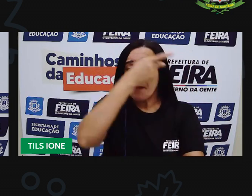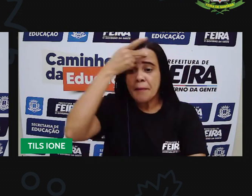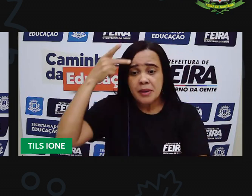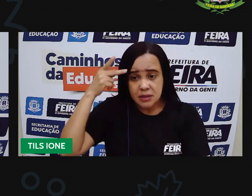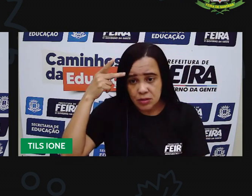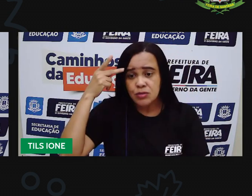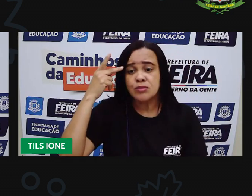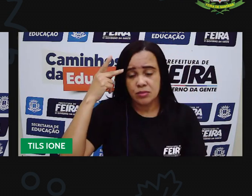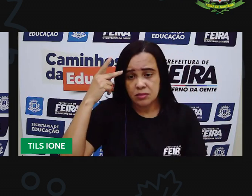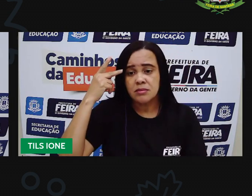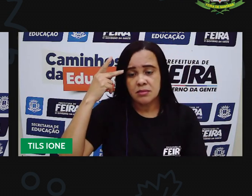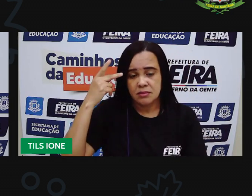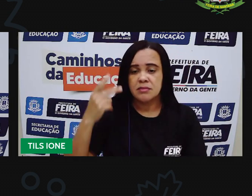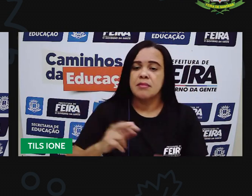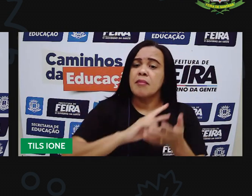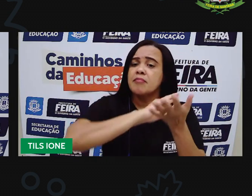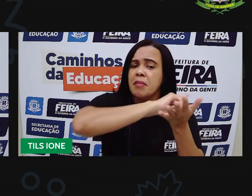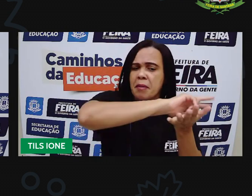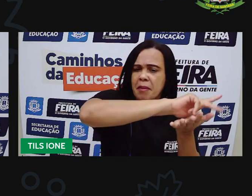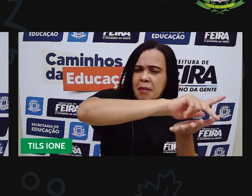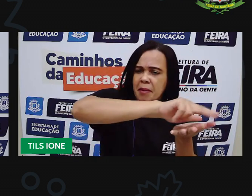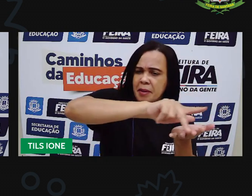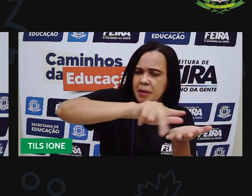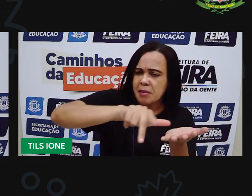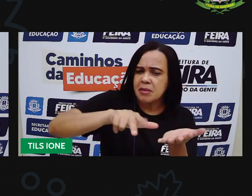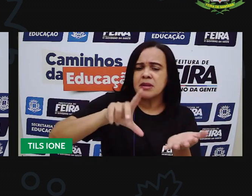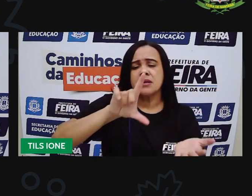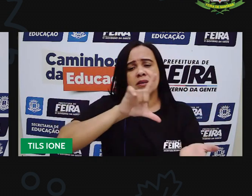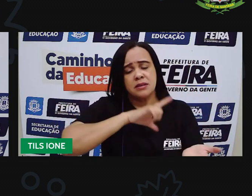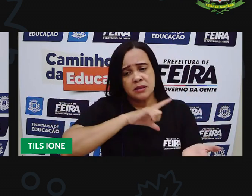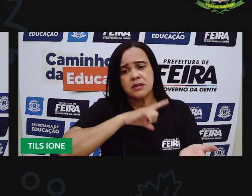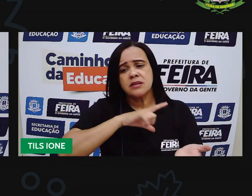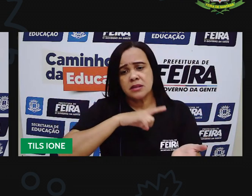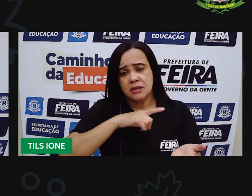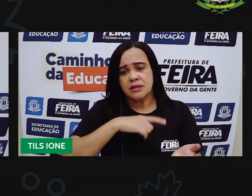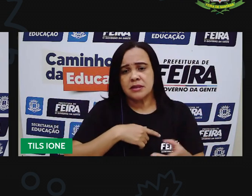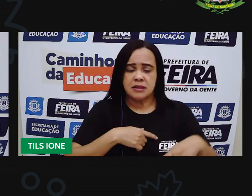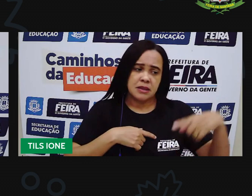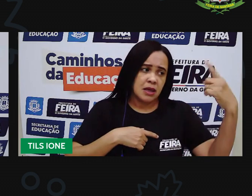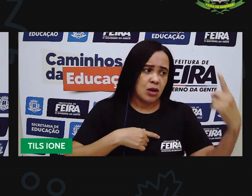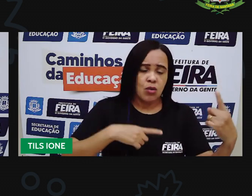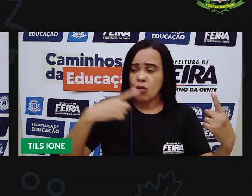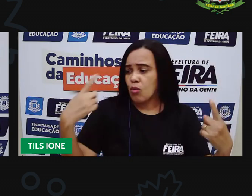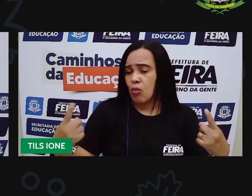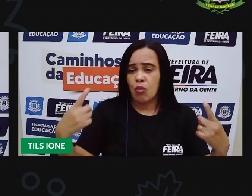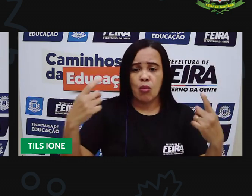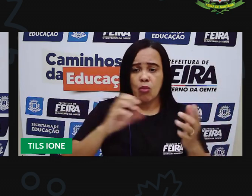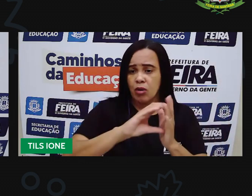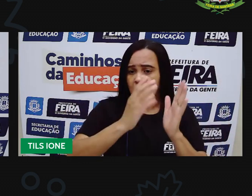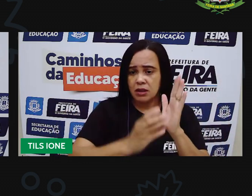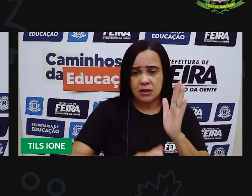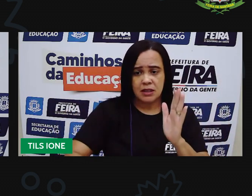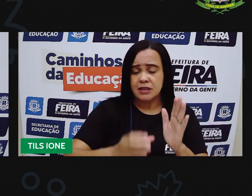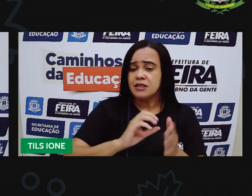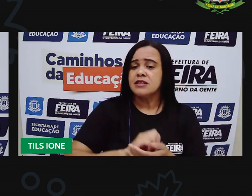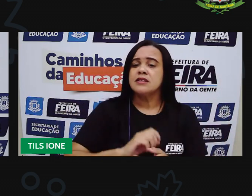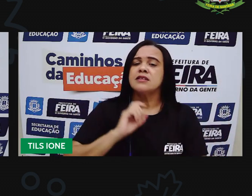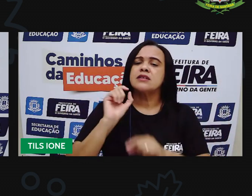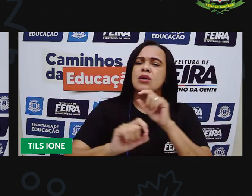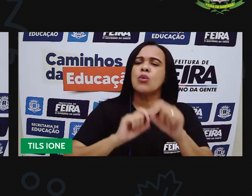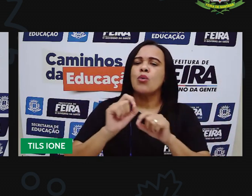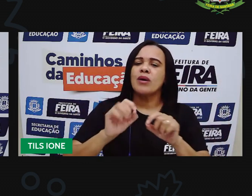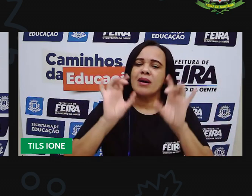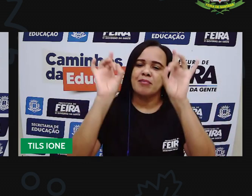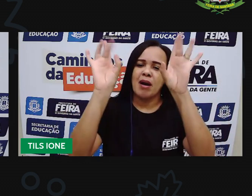tornam diversos, diferentes um do outro. E essas características nos tornam